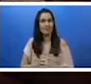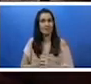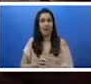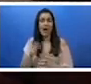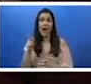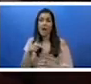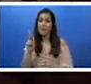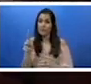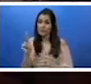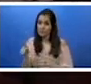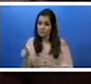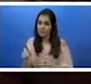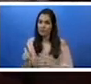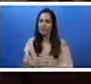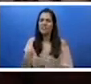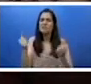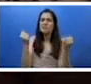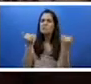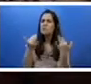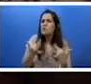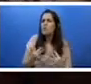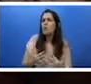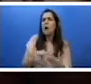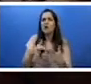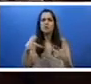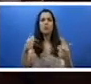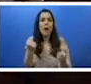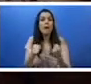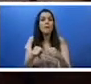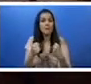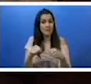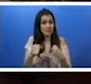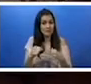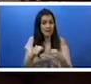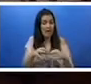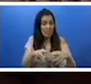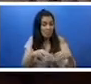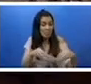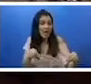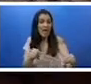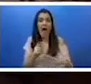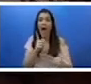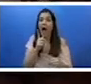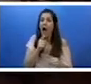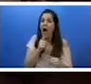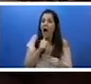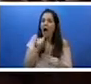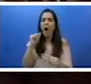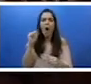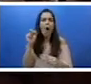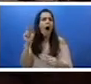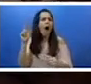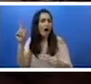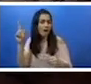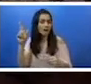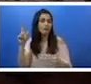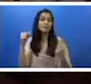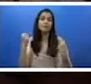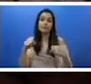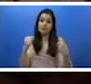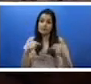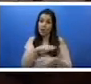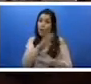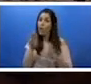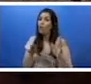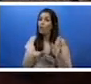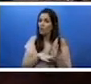professora Marina explicou dos elementos que tem que ter. Então, se é na terra, se é na água, se ele é no céu, tem que ter todos